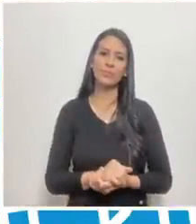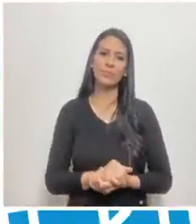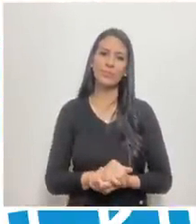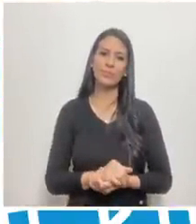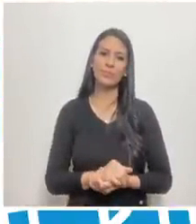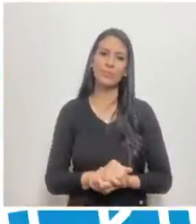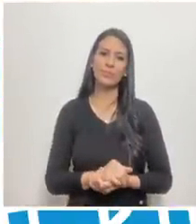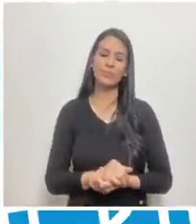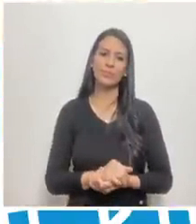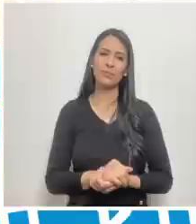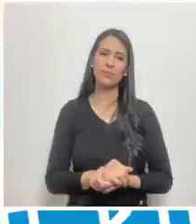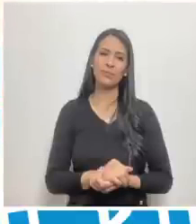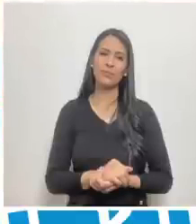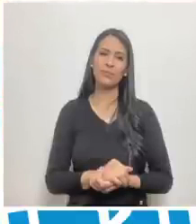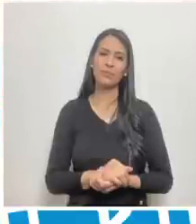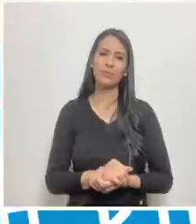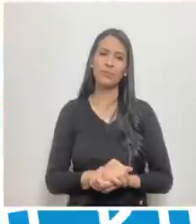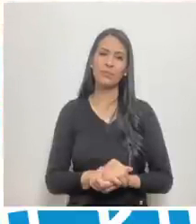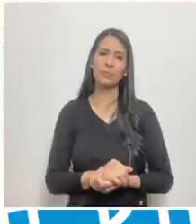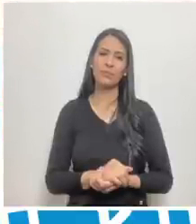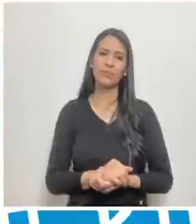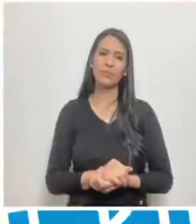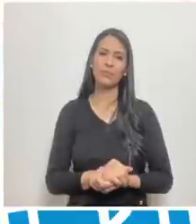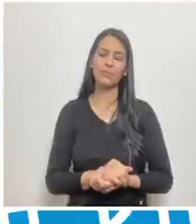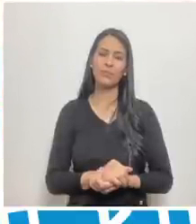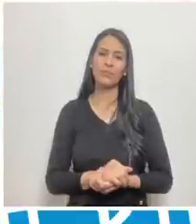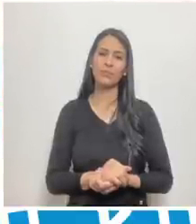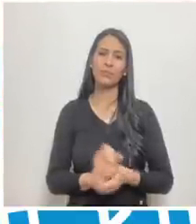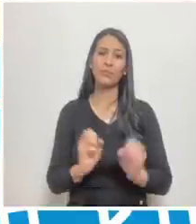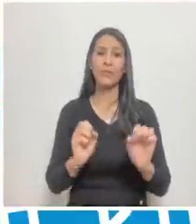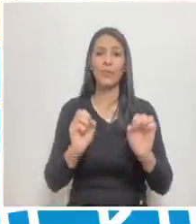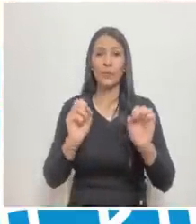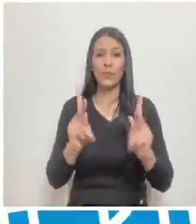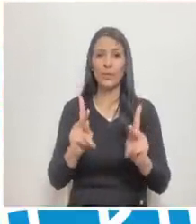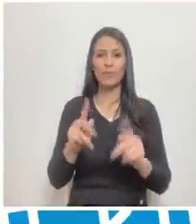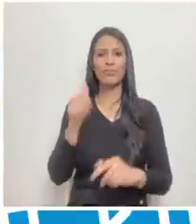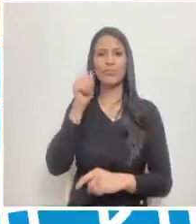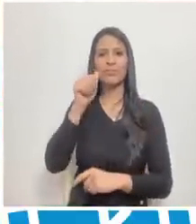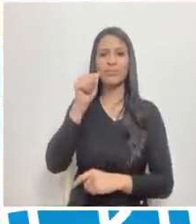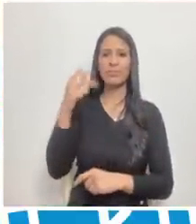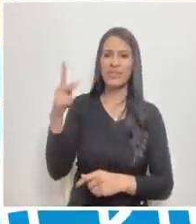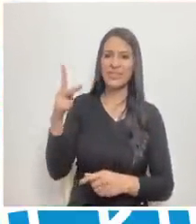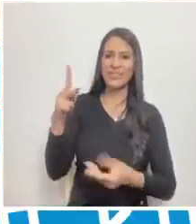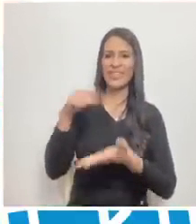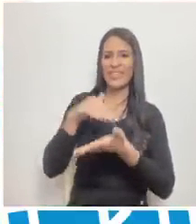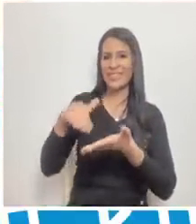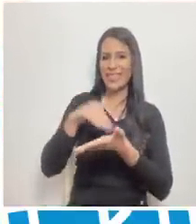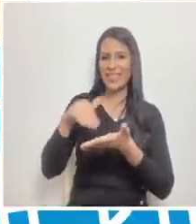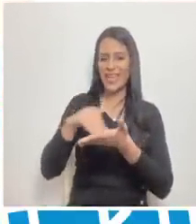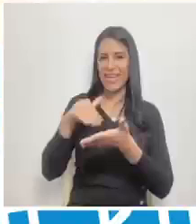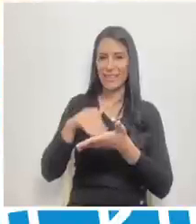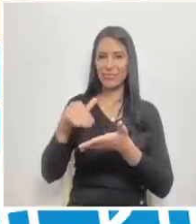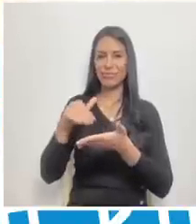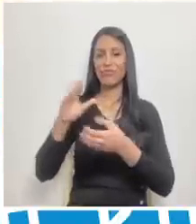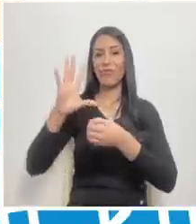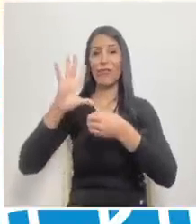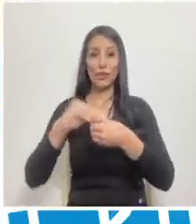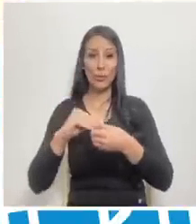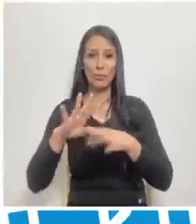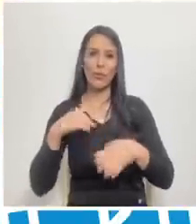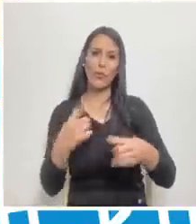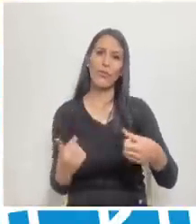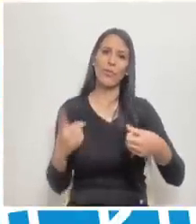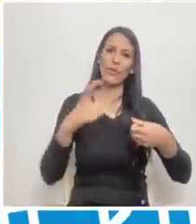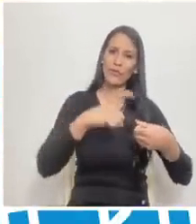fechar cada vez que fala, tá? Ok, é que a minha secretária deixou fechar. Então, olha só, então eu vou voltar. Eu vou agradecer a